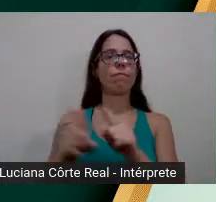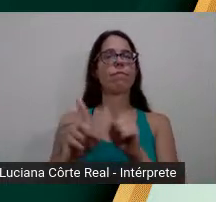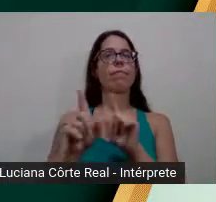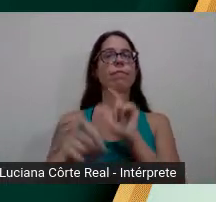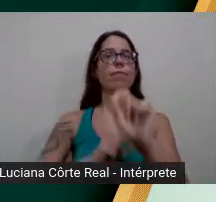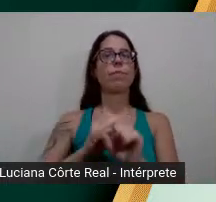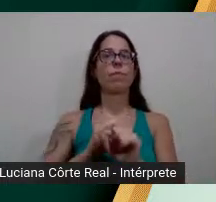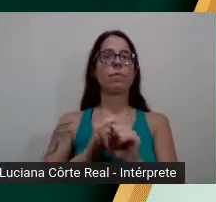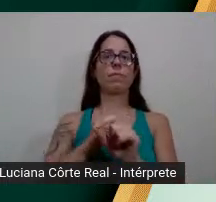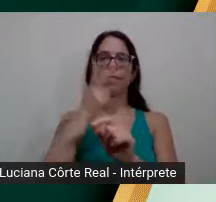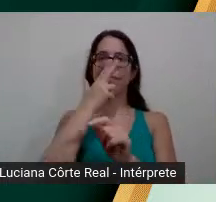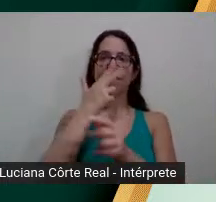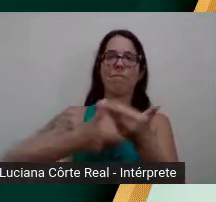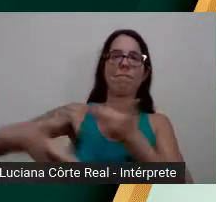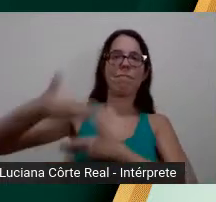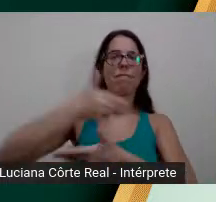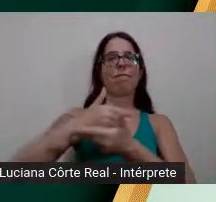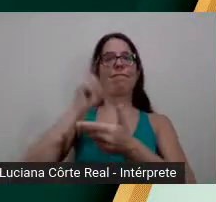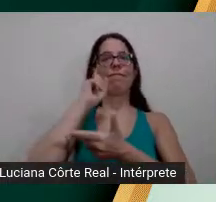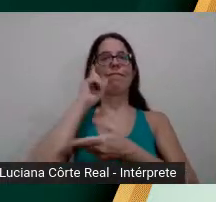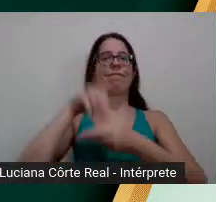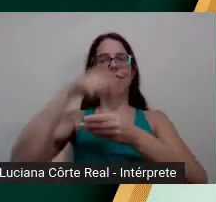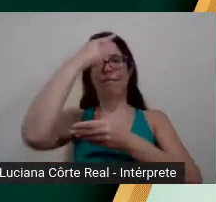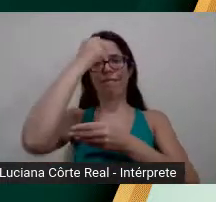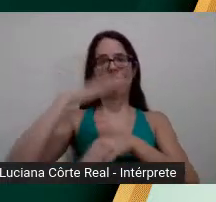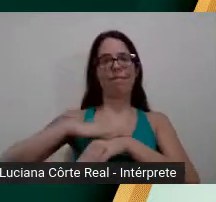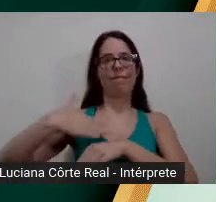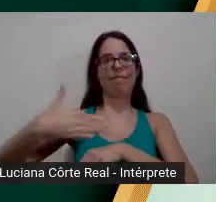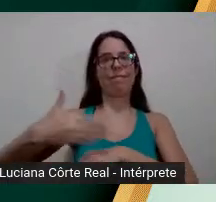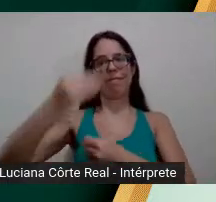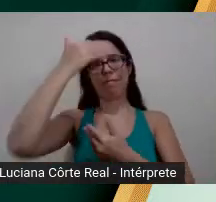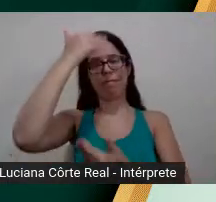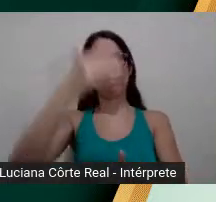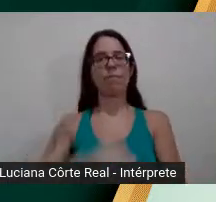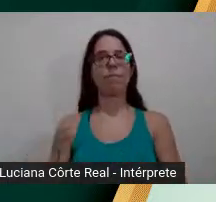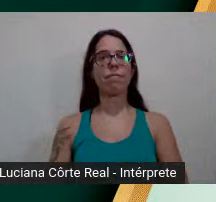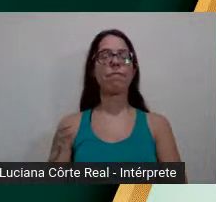rotina da faculdade durante todo esse tempo. Muito obrigada.